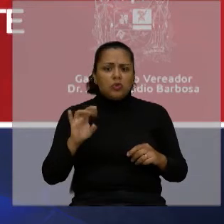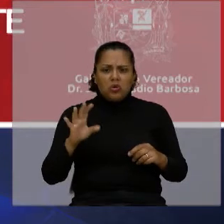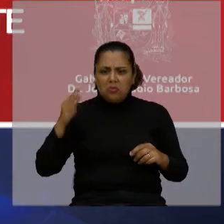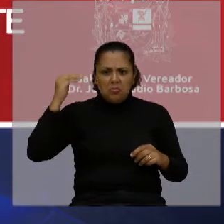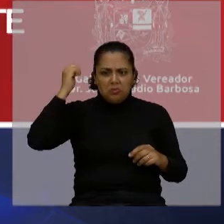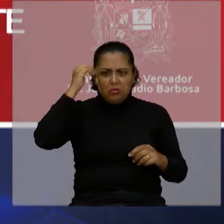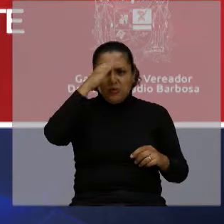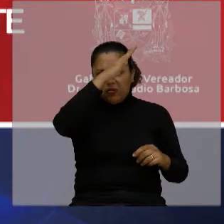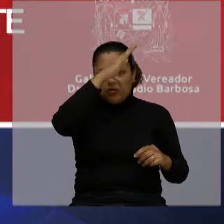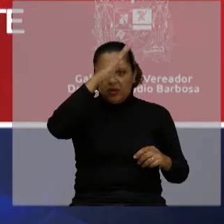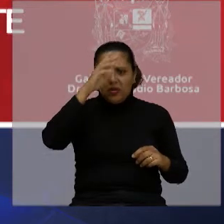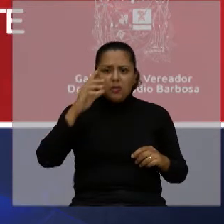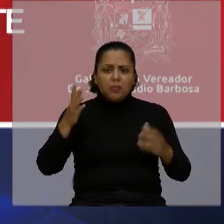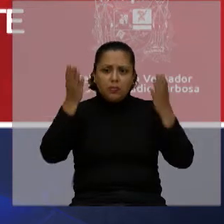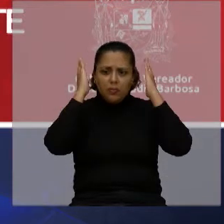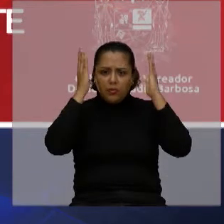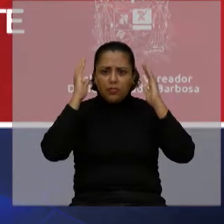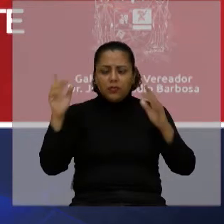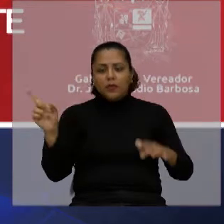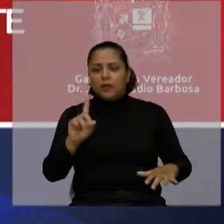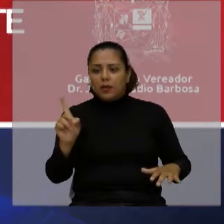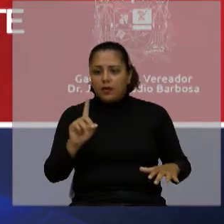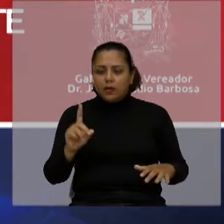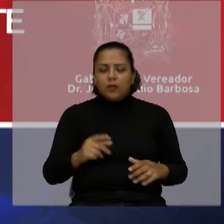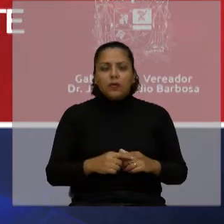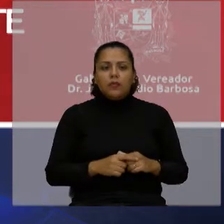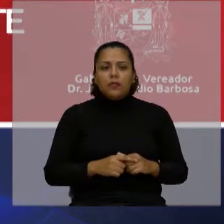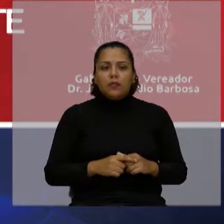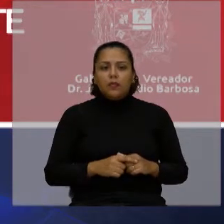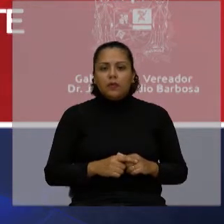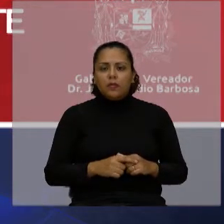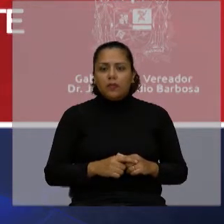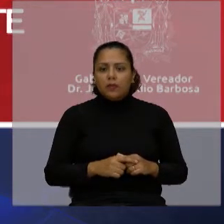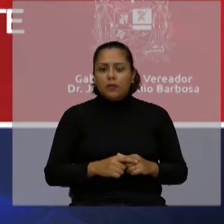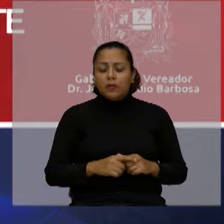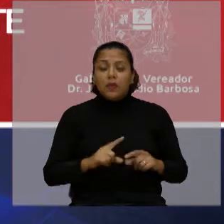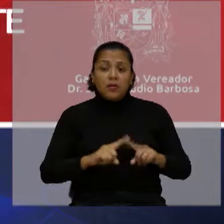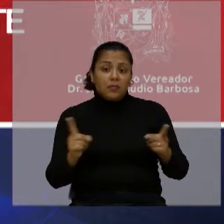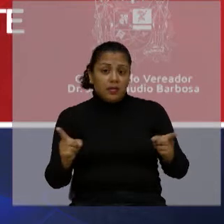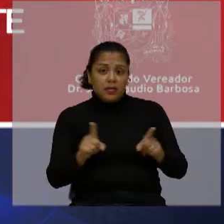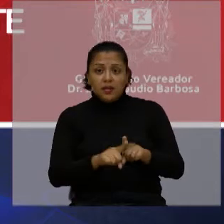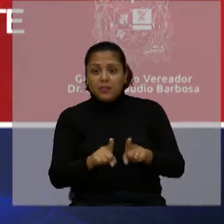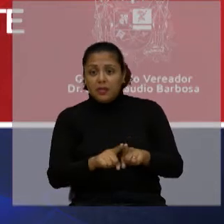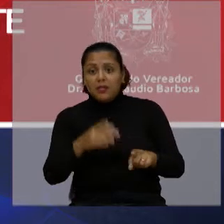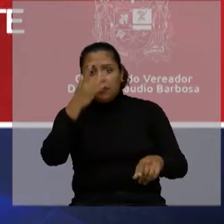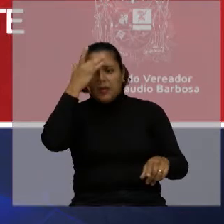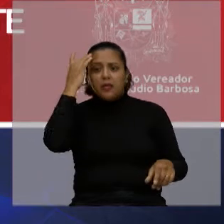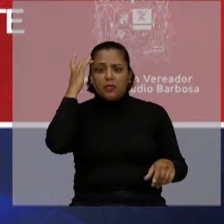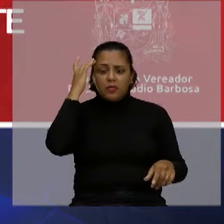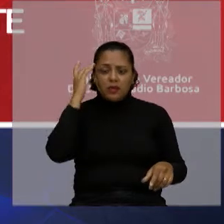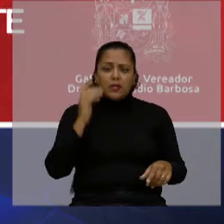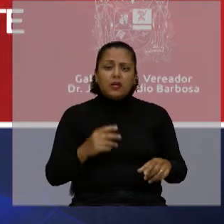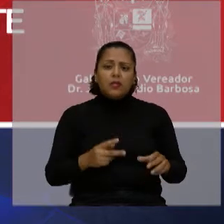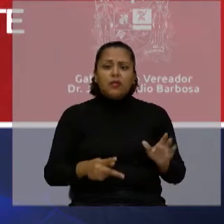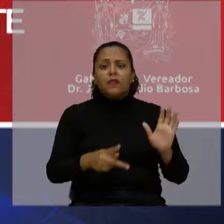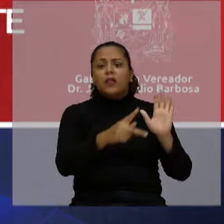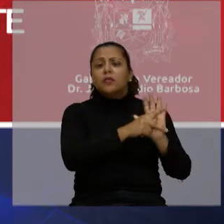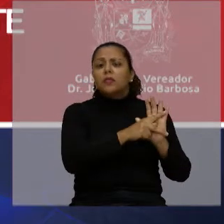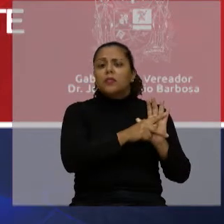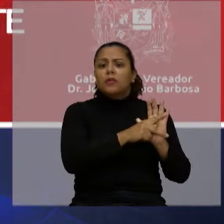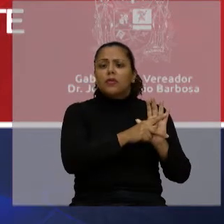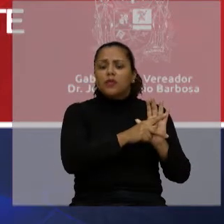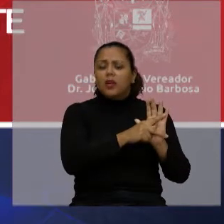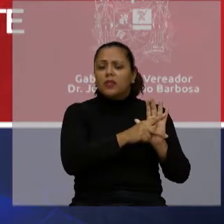falo também das pessoas que defendem uma coisa e quando a gente coloca um projeto aqui, um projeto sério, vai lá e vota contrário ao